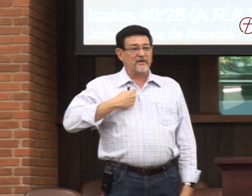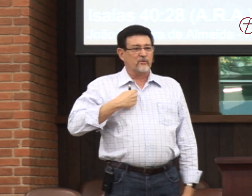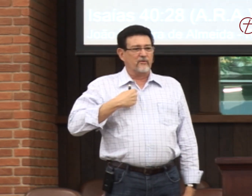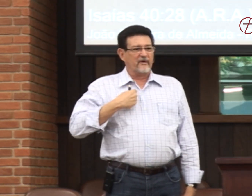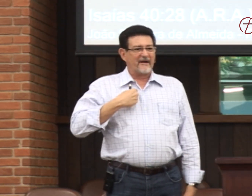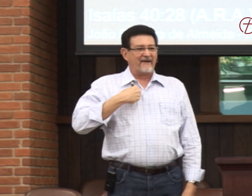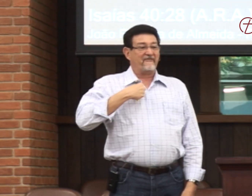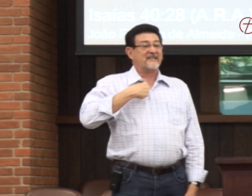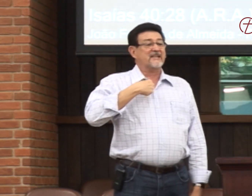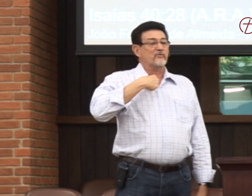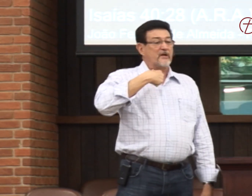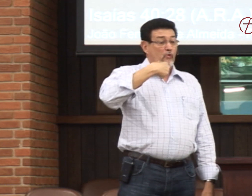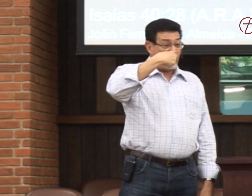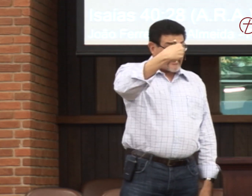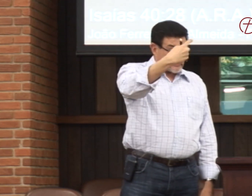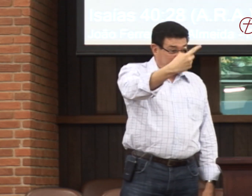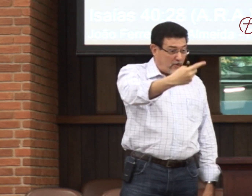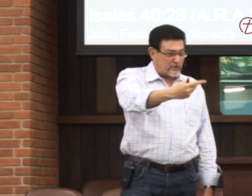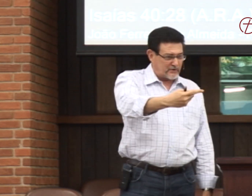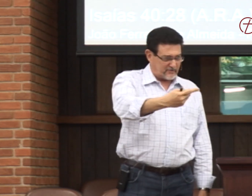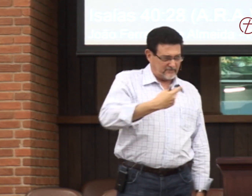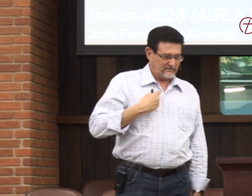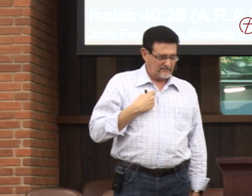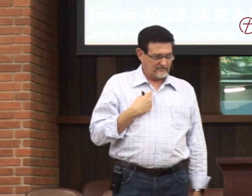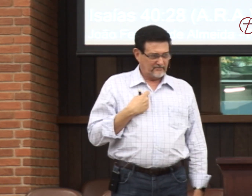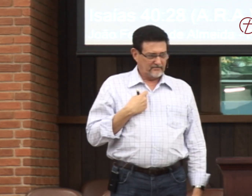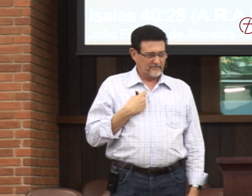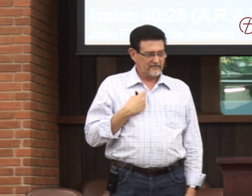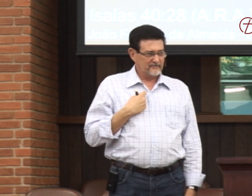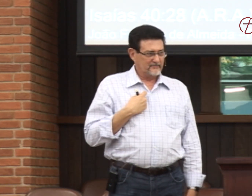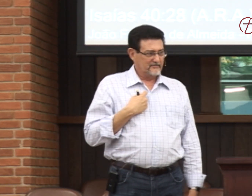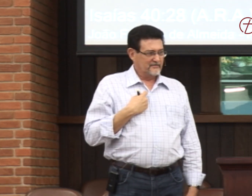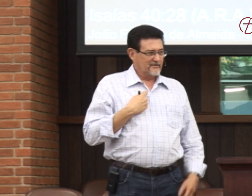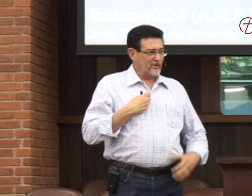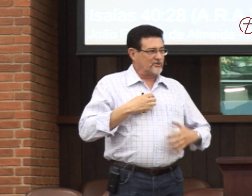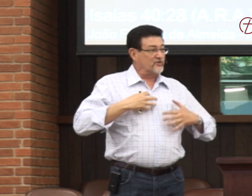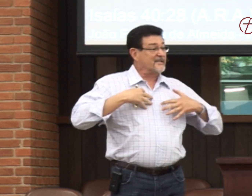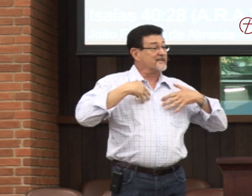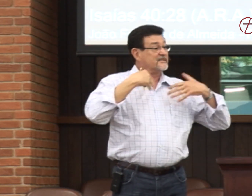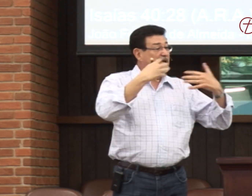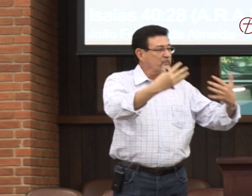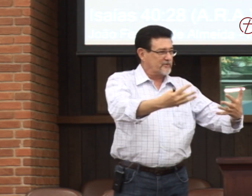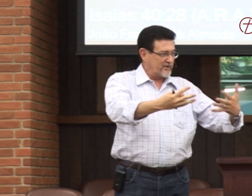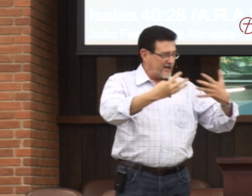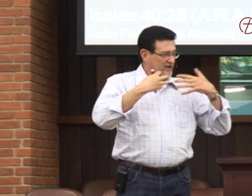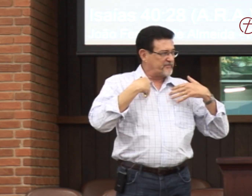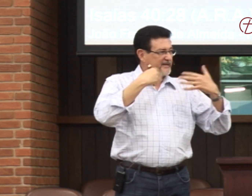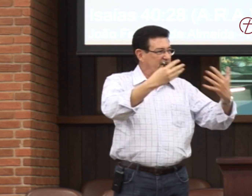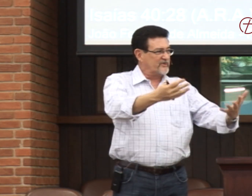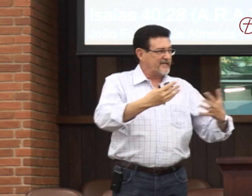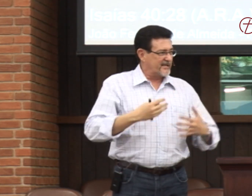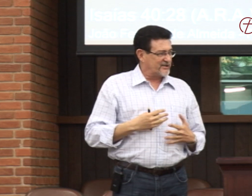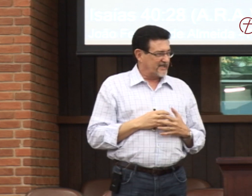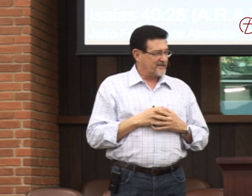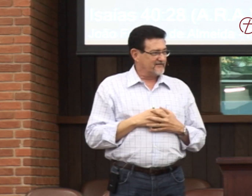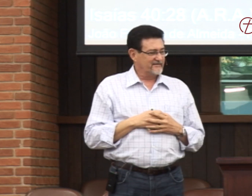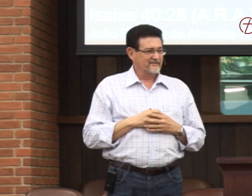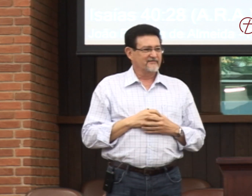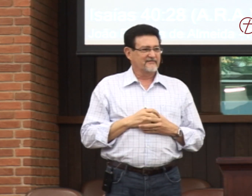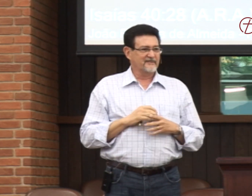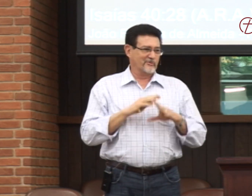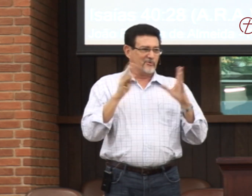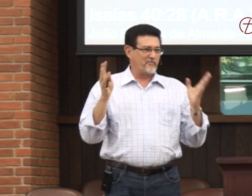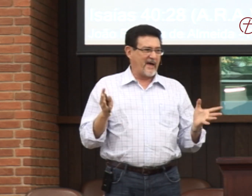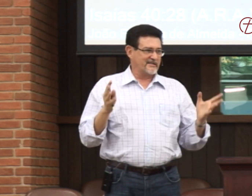nós quando fazemos algum esforço nós nos cansamos porque nós perdemos energia